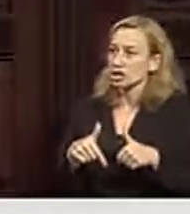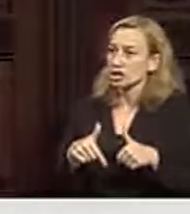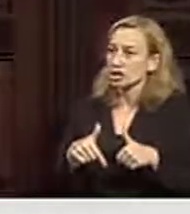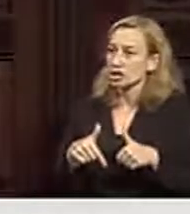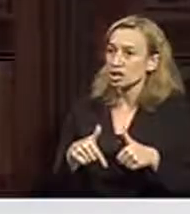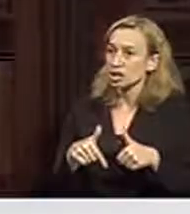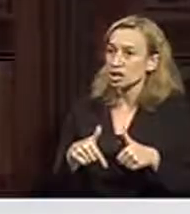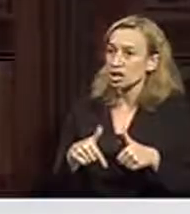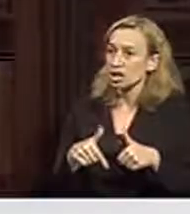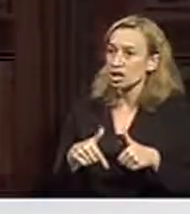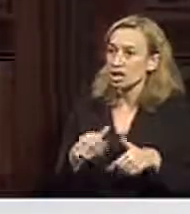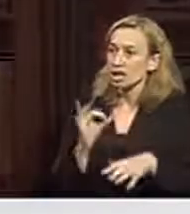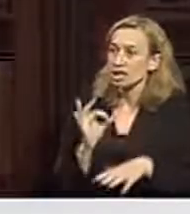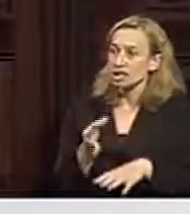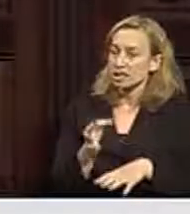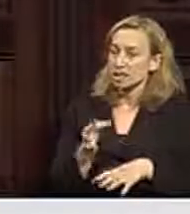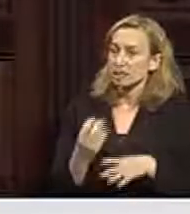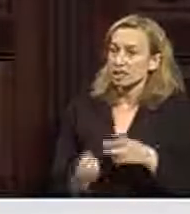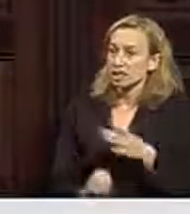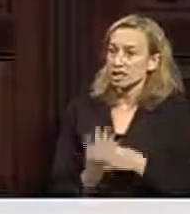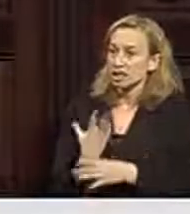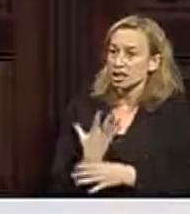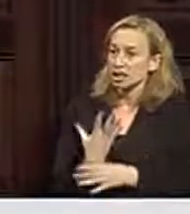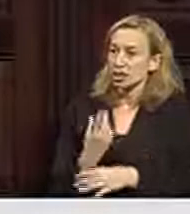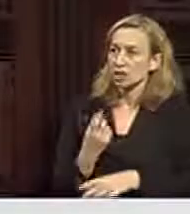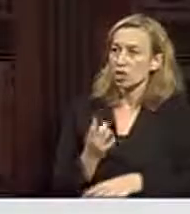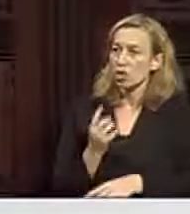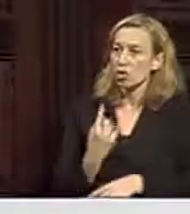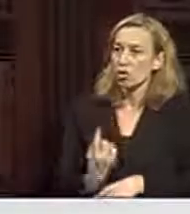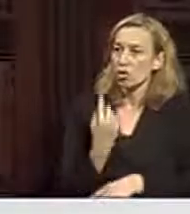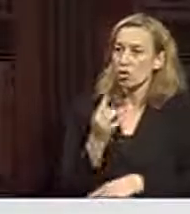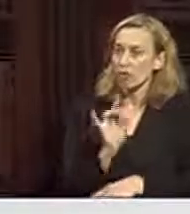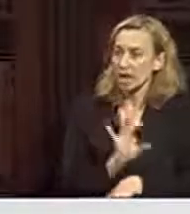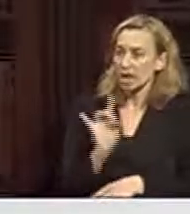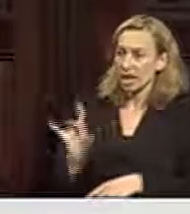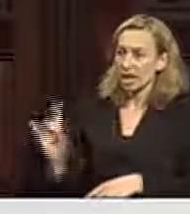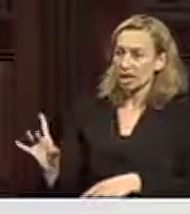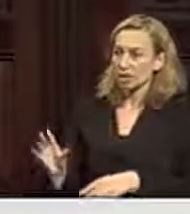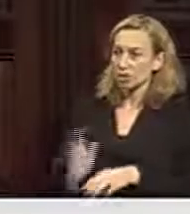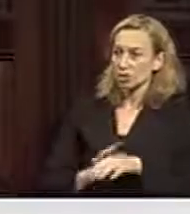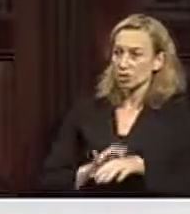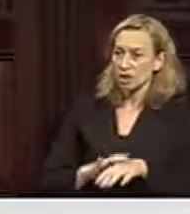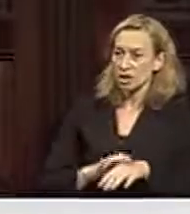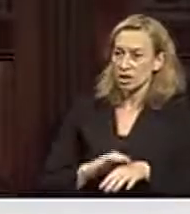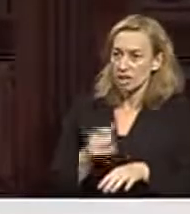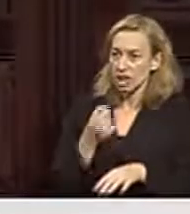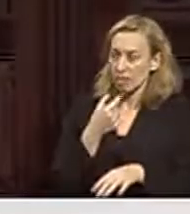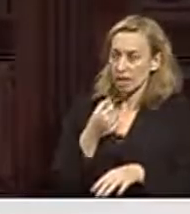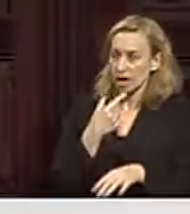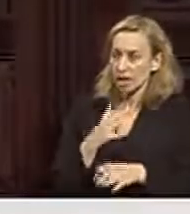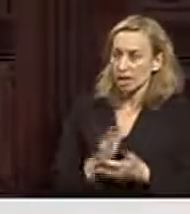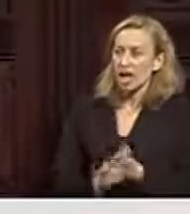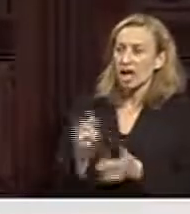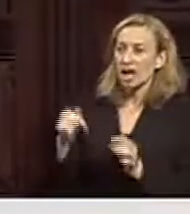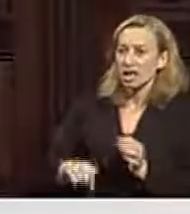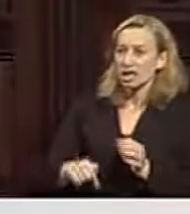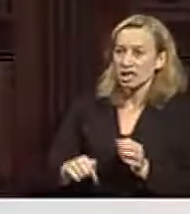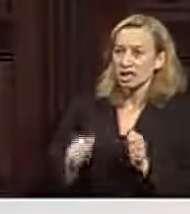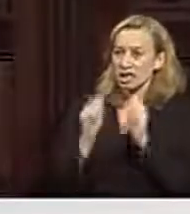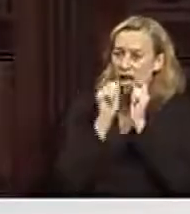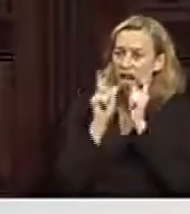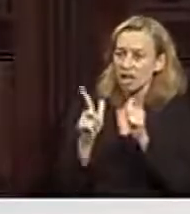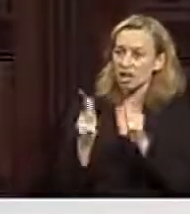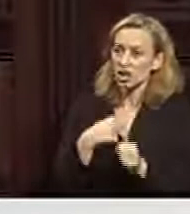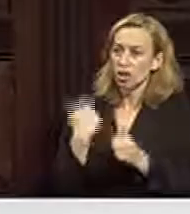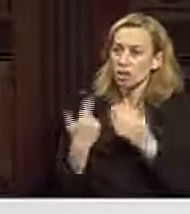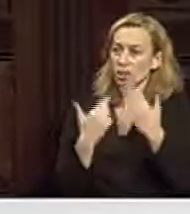sendo criadas, uma para cada agrupamento de doenças. Aqui na Alerj, eu apresentei o projeto